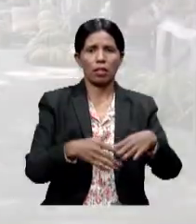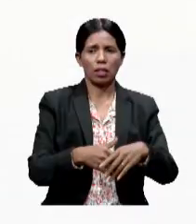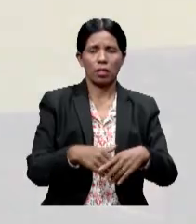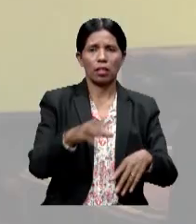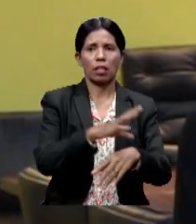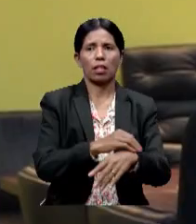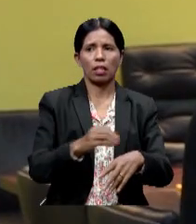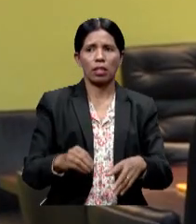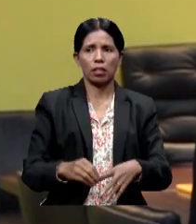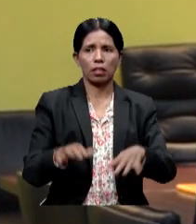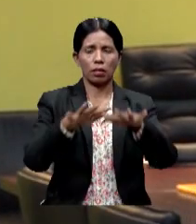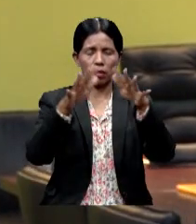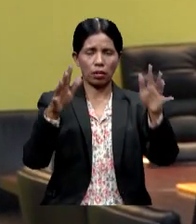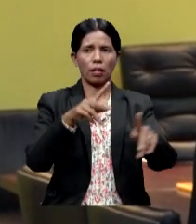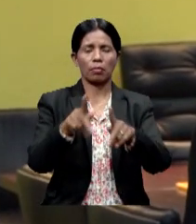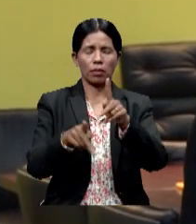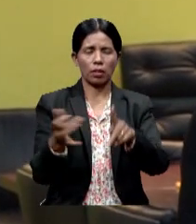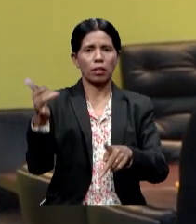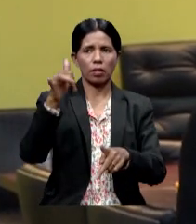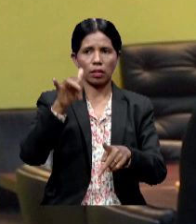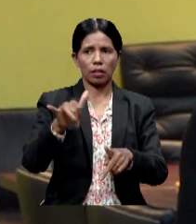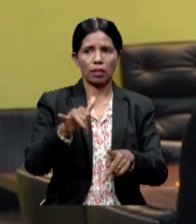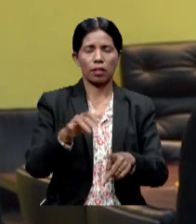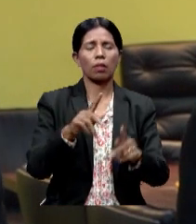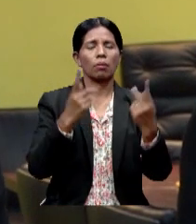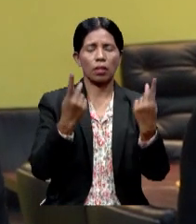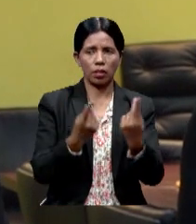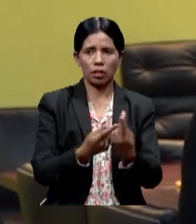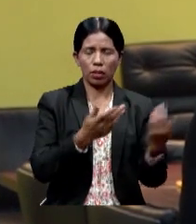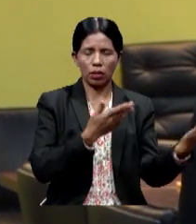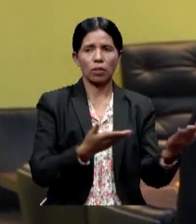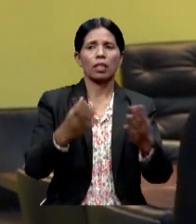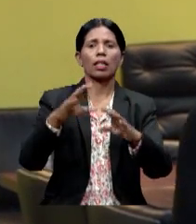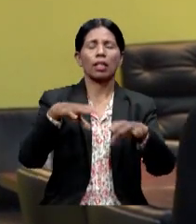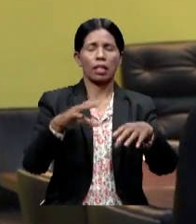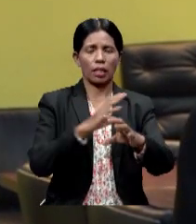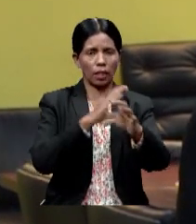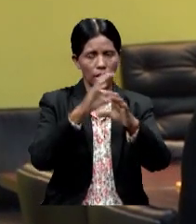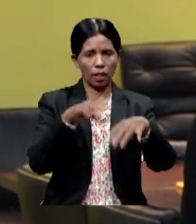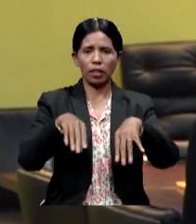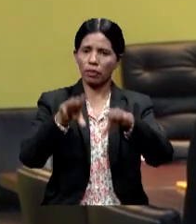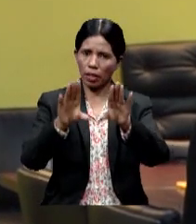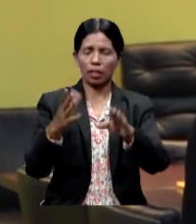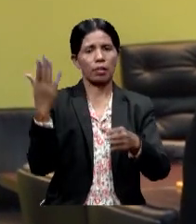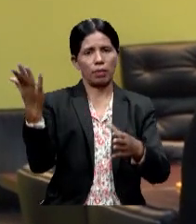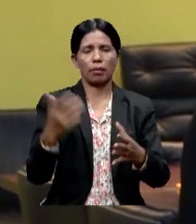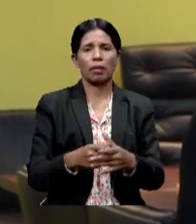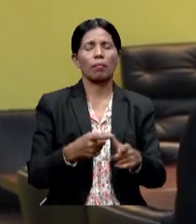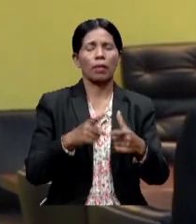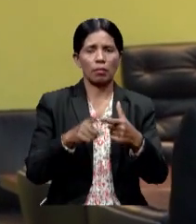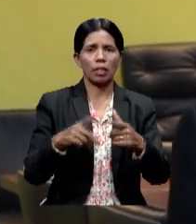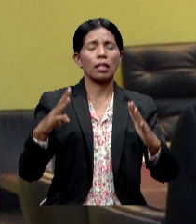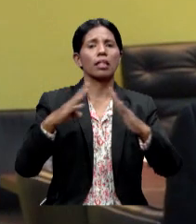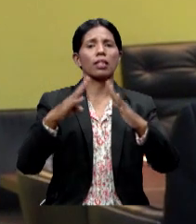Mosqueteiro da meta, né? Para a comunidade de Sirenebe, ou companhia de Sirenebe, mas está uma careta, cara, que fang ela, Reneba. Mas bem, e a cidade de